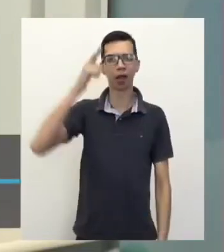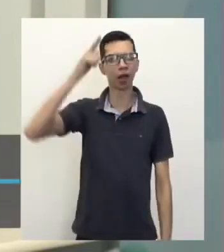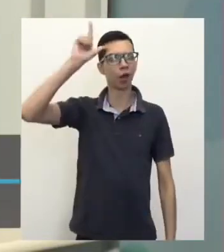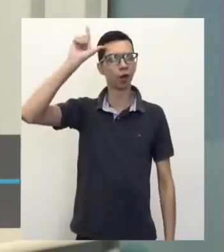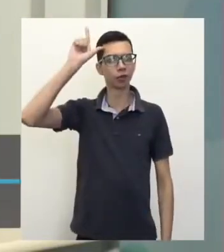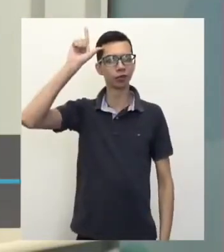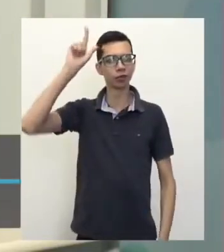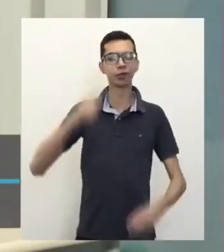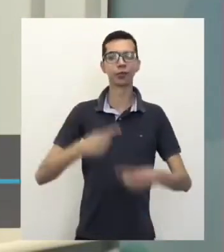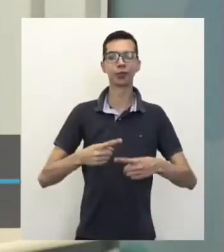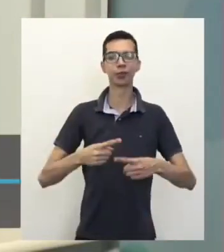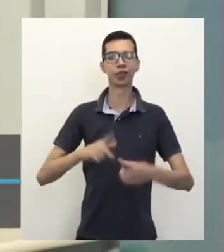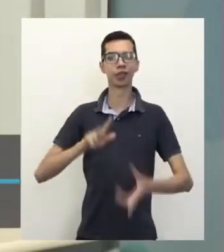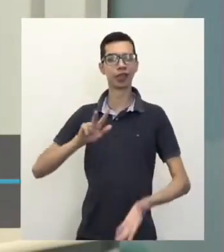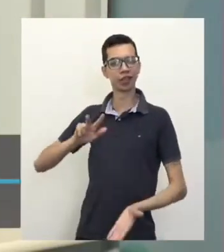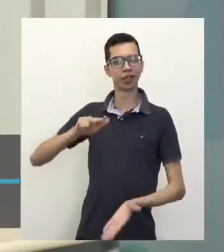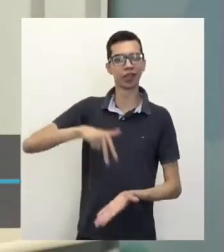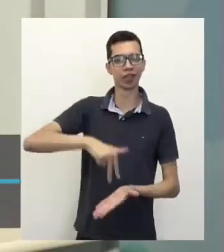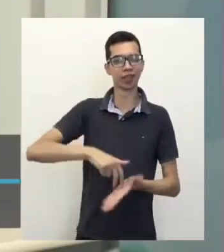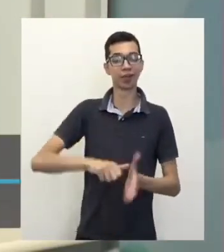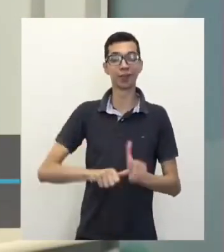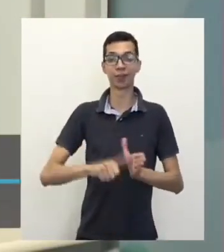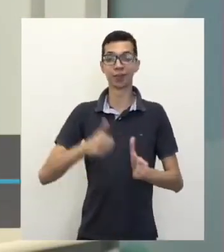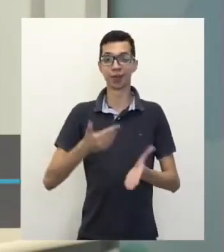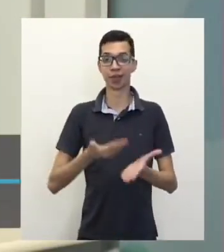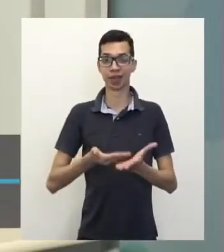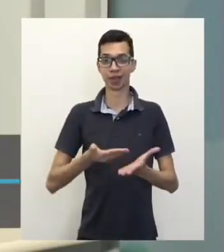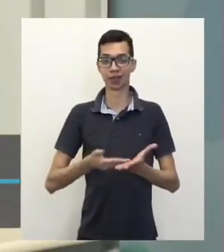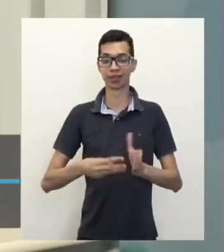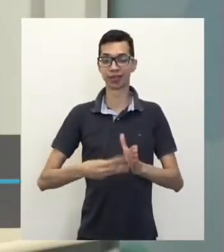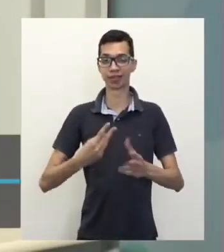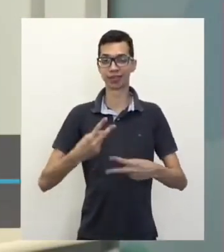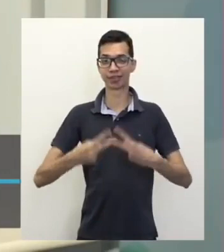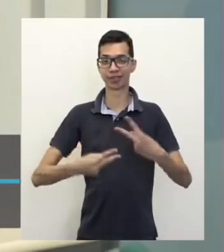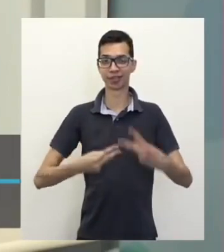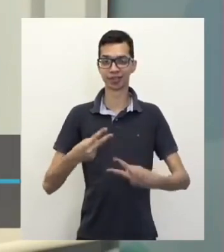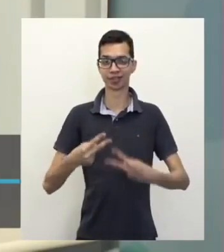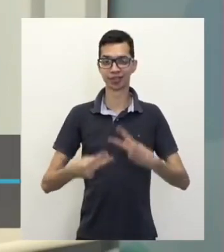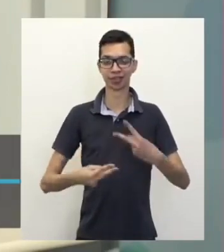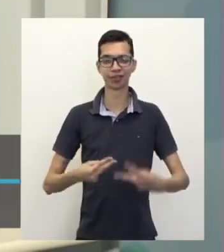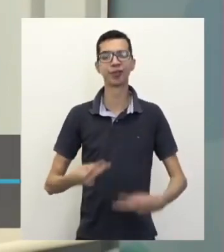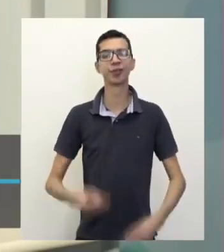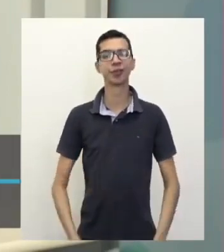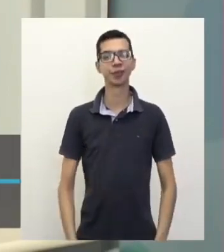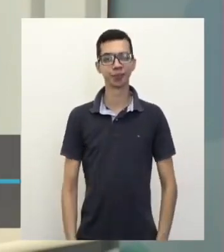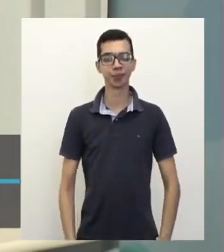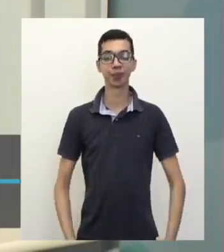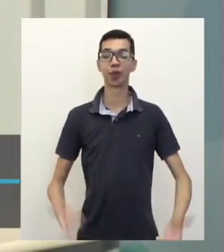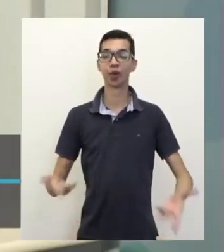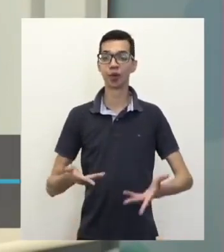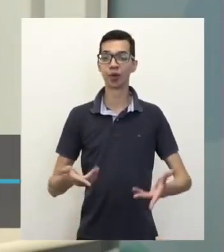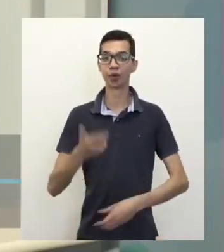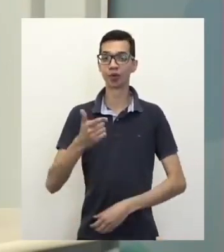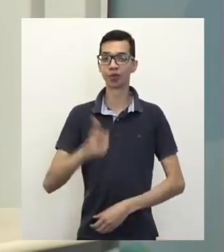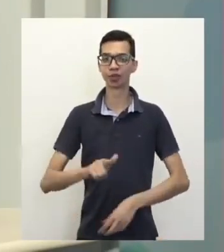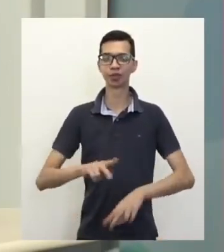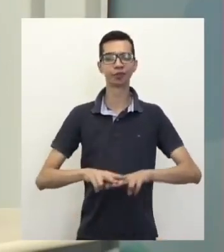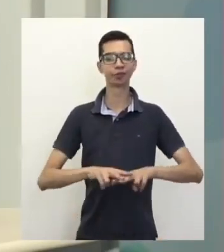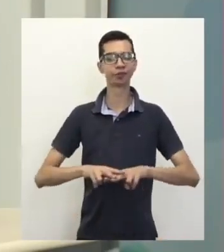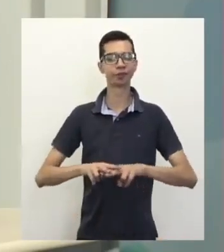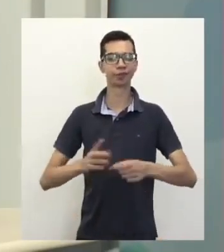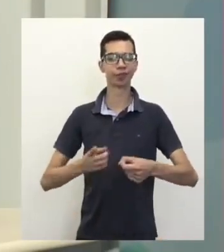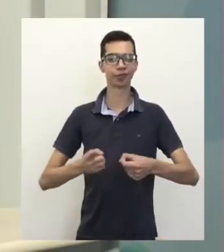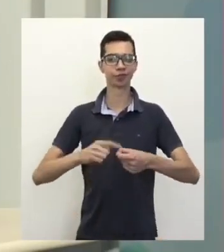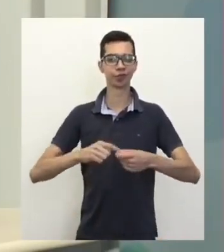chegamos aqui, né, com as primeiras aulas do terceiro bimestre, uma longa caminhada, e a gente vem aqui hoje fazer uma retomada, né,